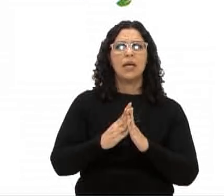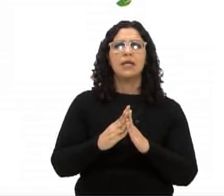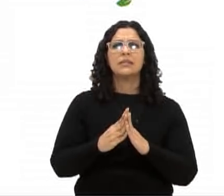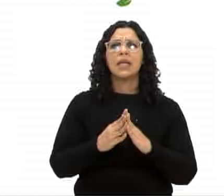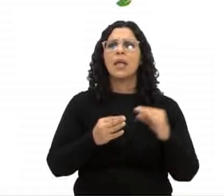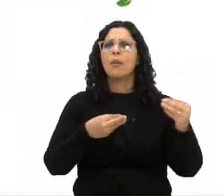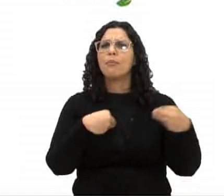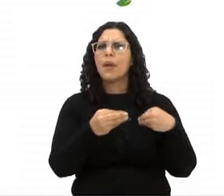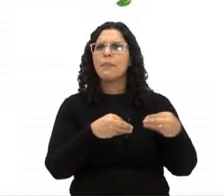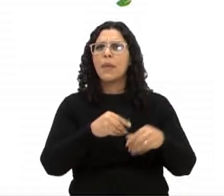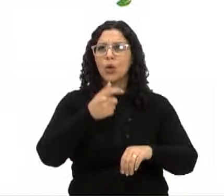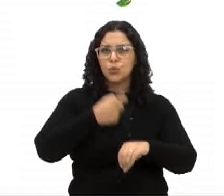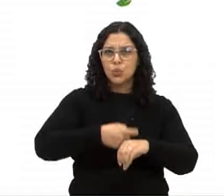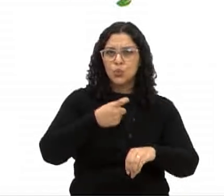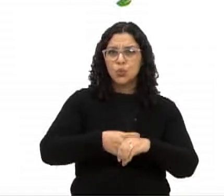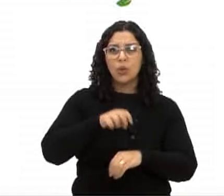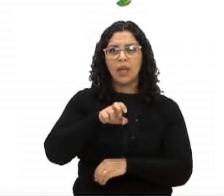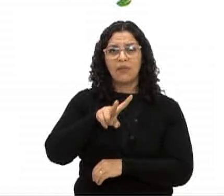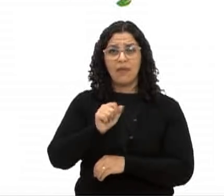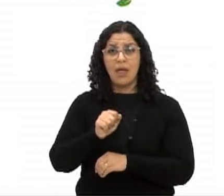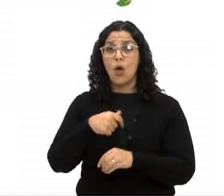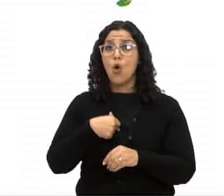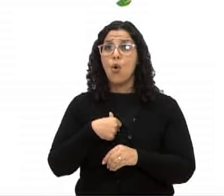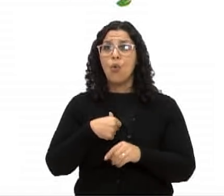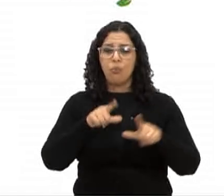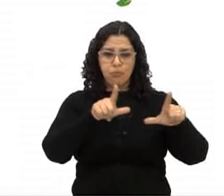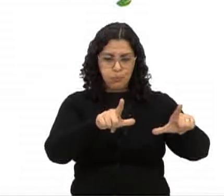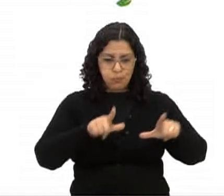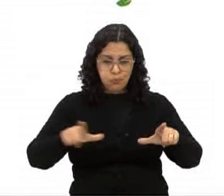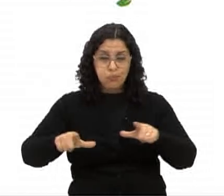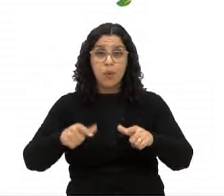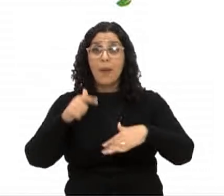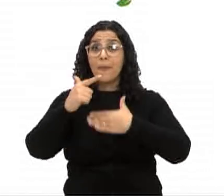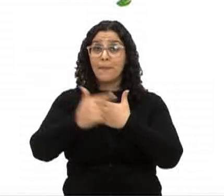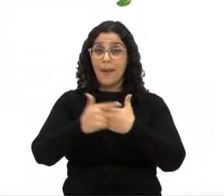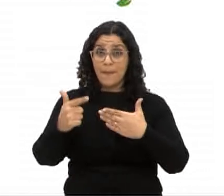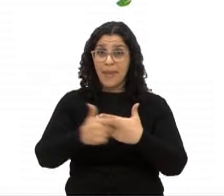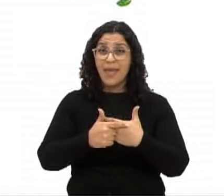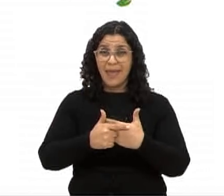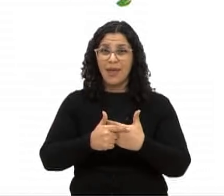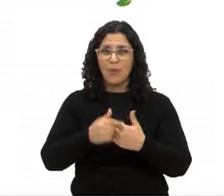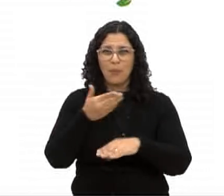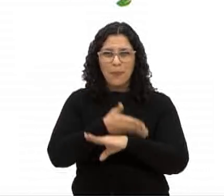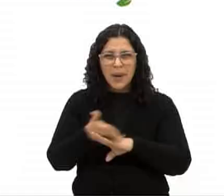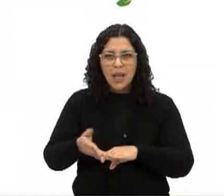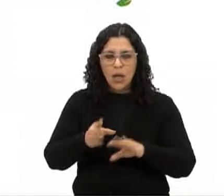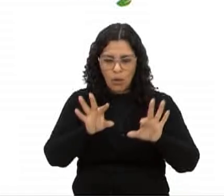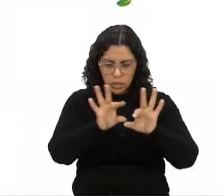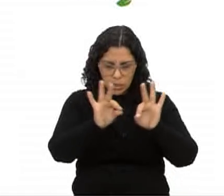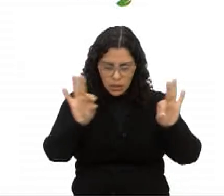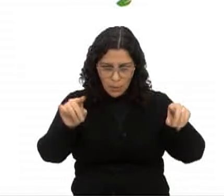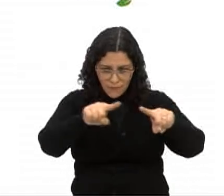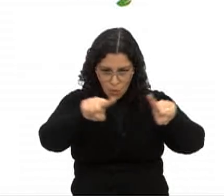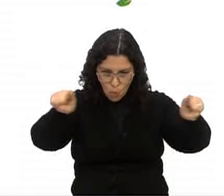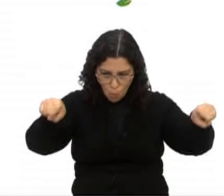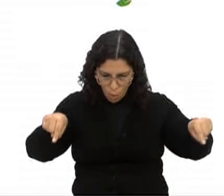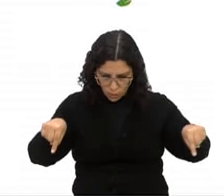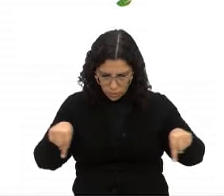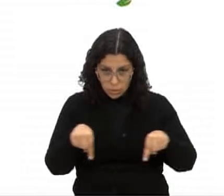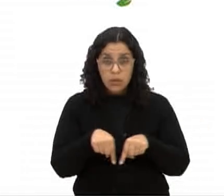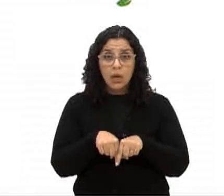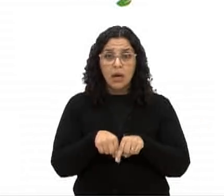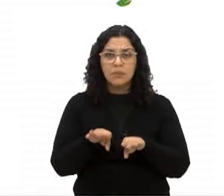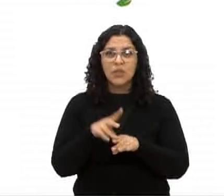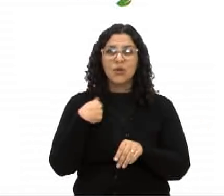pedaço de papelão, IVA, ou 4 folhas de papel sulfite unidas, já deixa ela coladinha assim, para ela ficar um quadrado bem grandão,